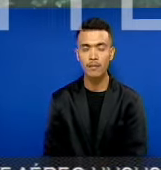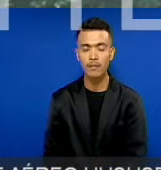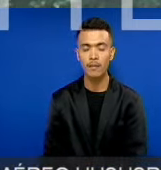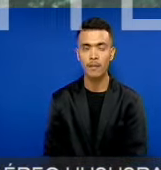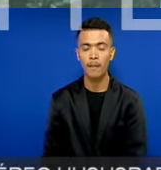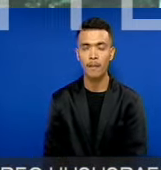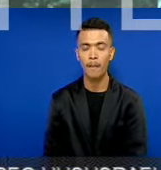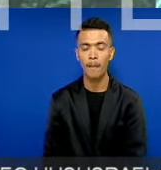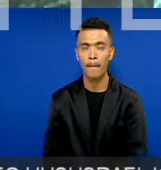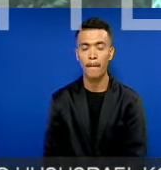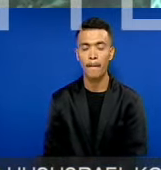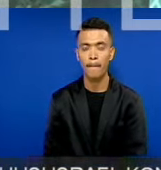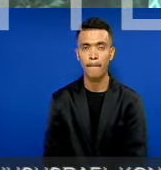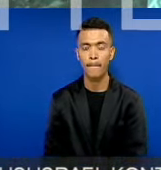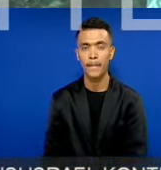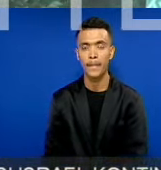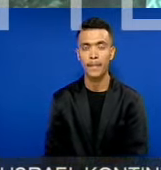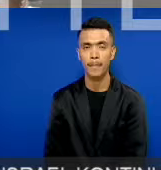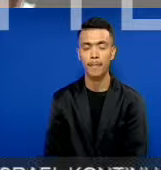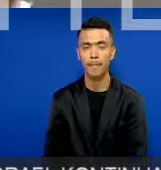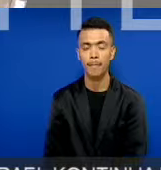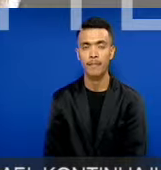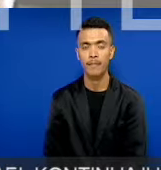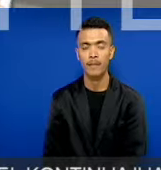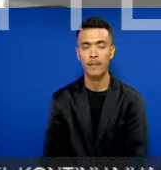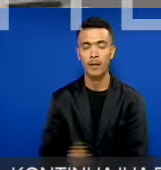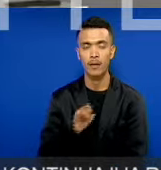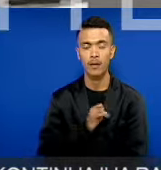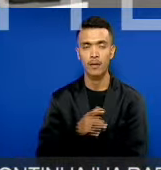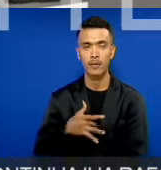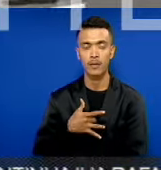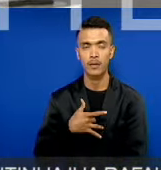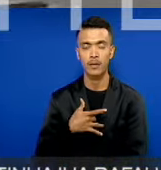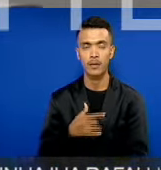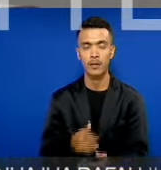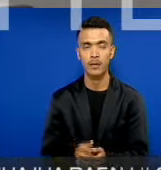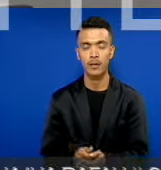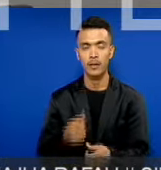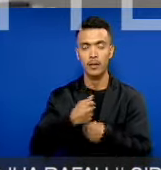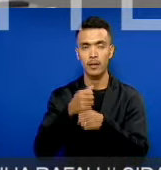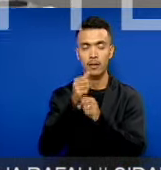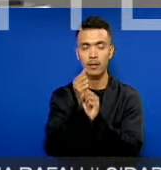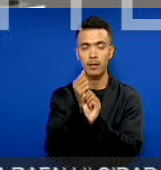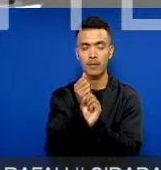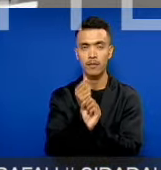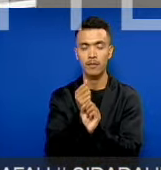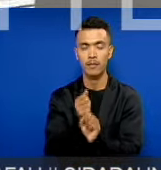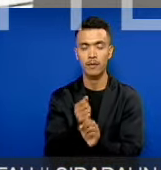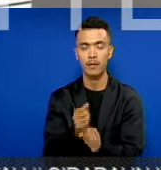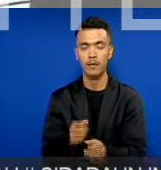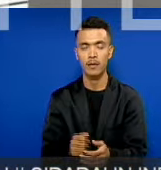and strong. So yeah, I'm enjoying this Timor-Leste coffee. Oh, from United Arab Emirates. And yeah, I tried